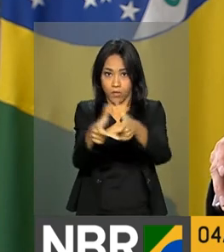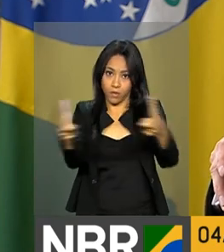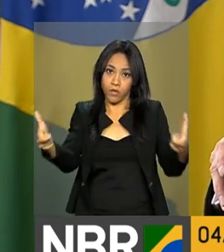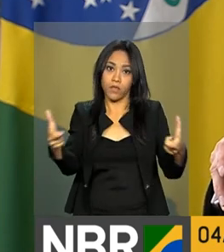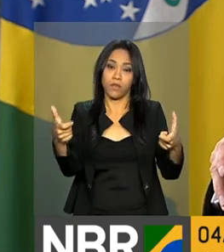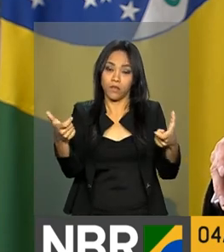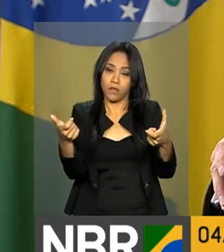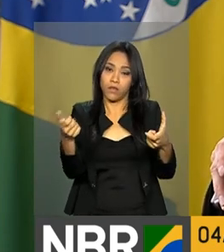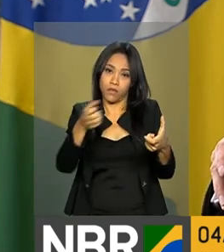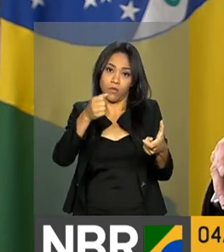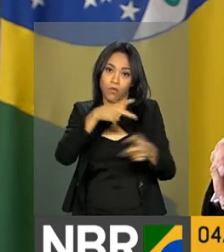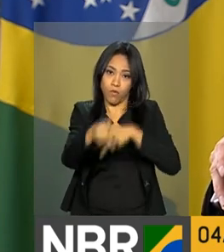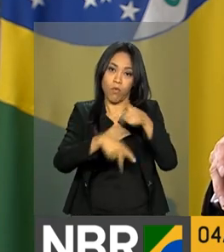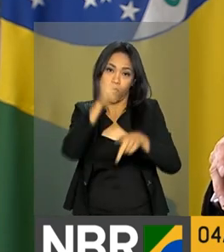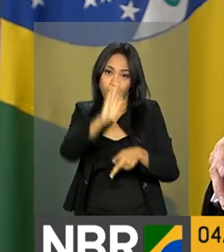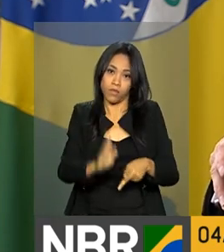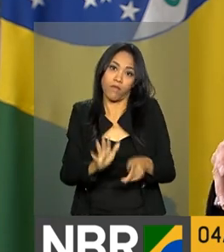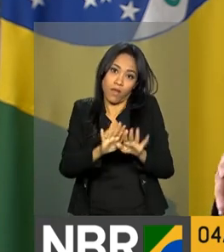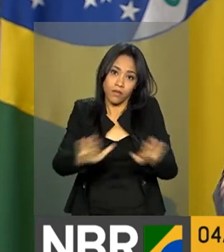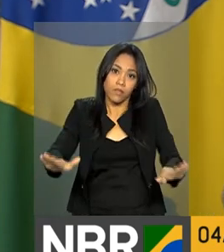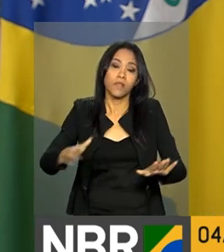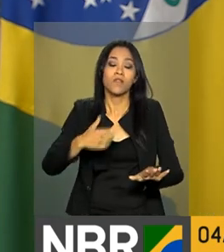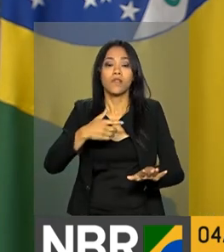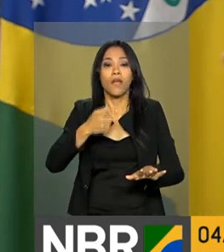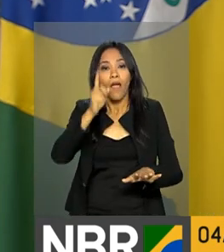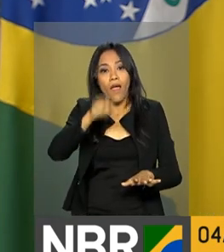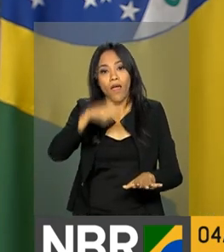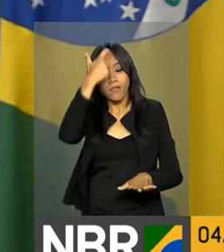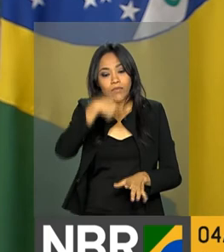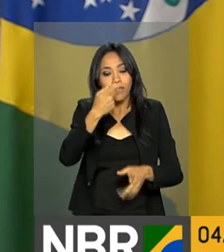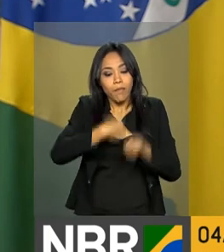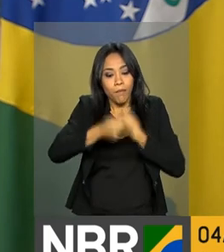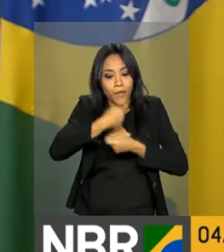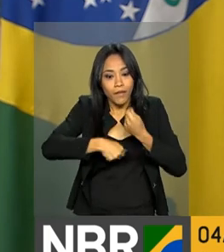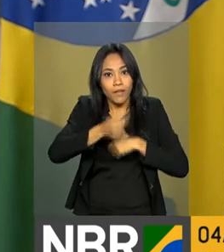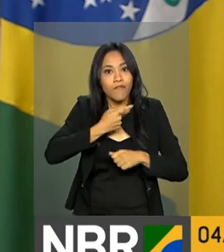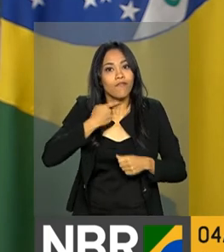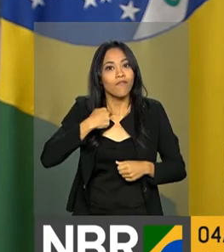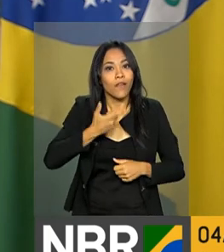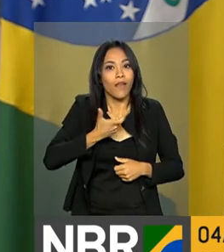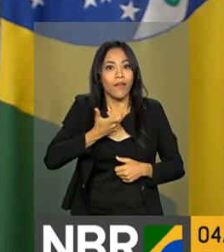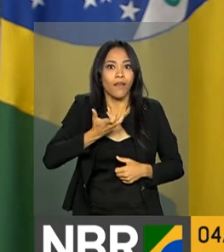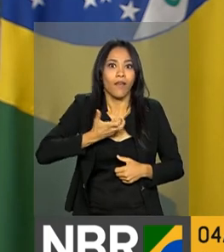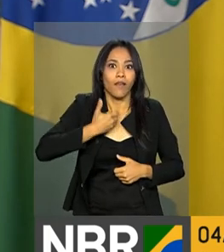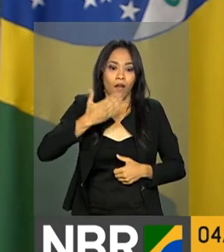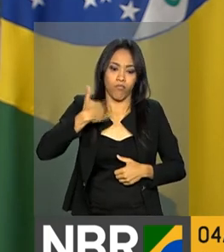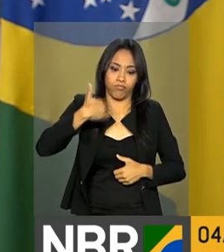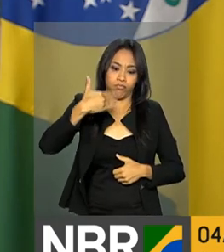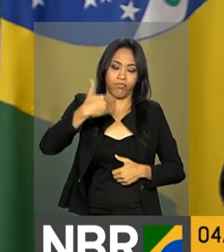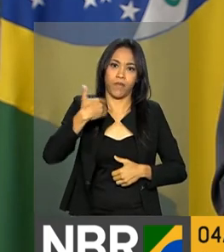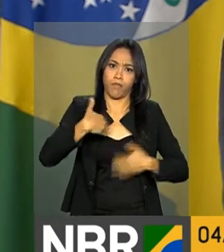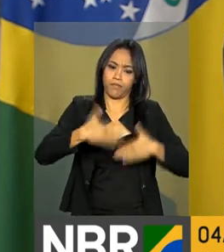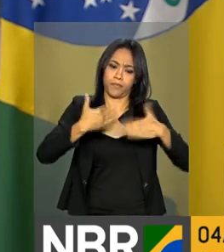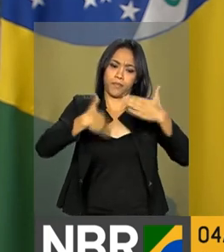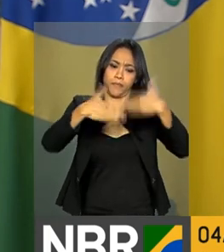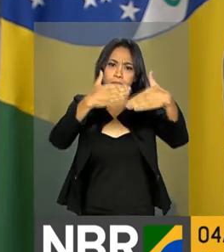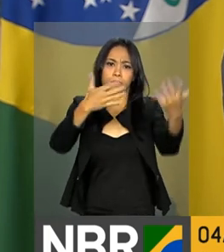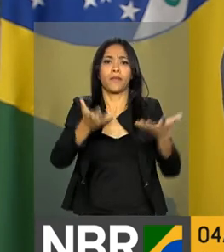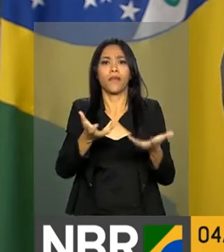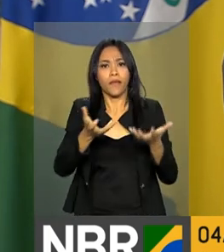é assim brasileiro um povo empreendedor ele está no bolsa família mas quer quer crescer e neste crescimento